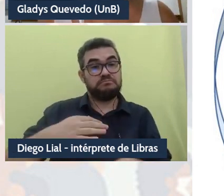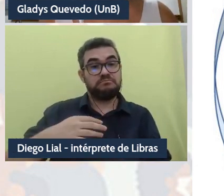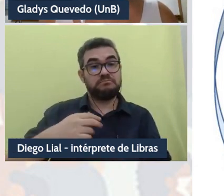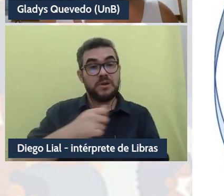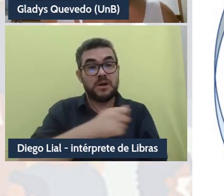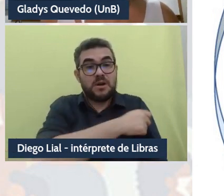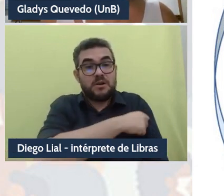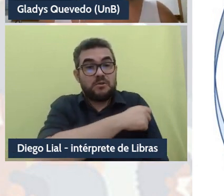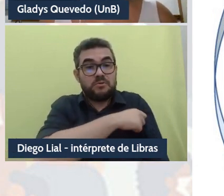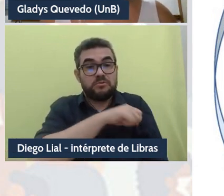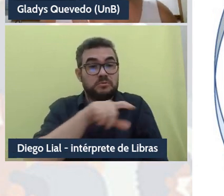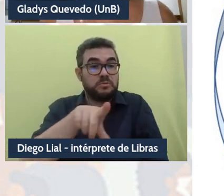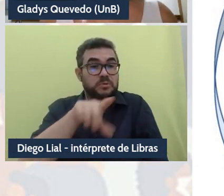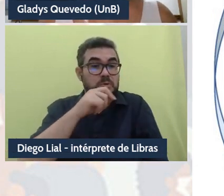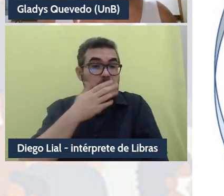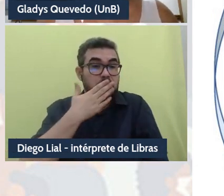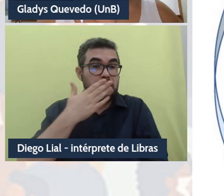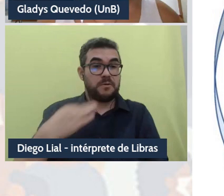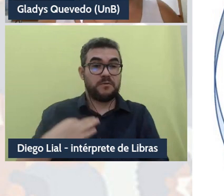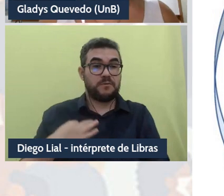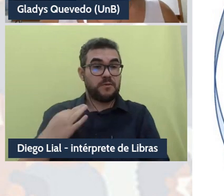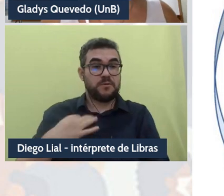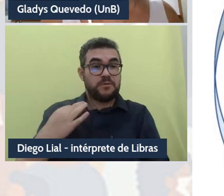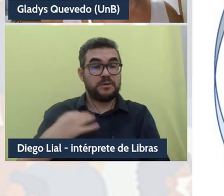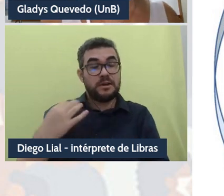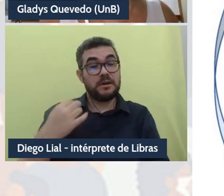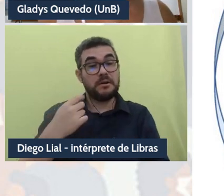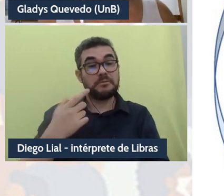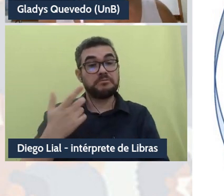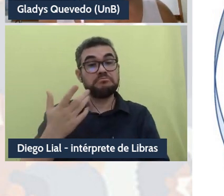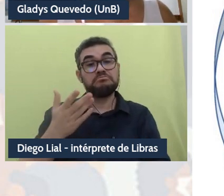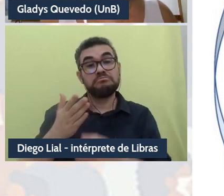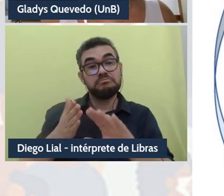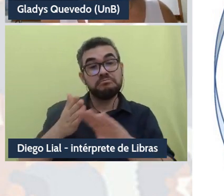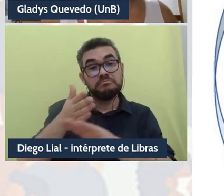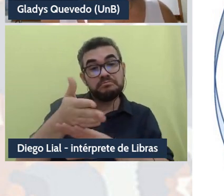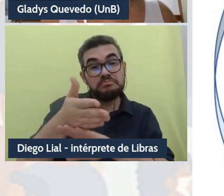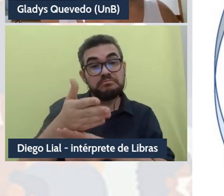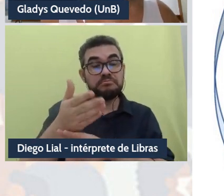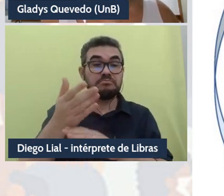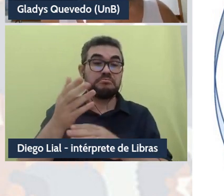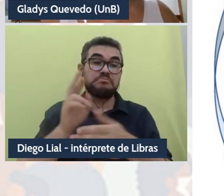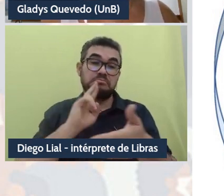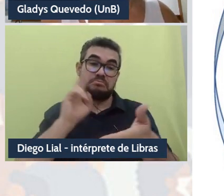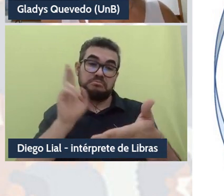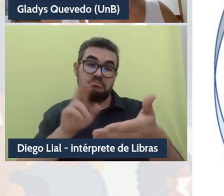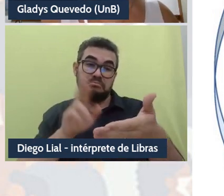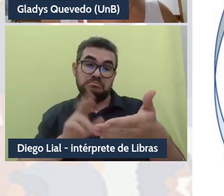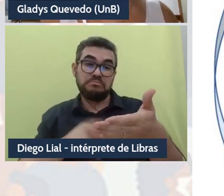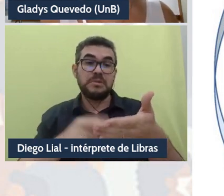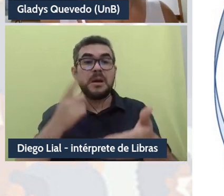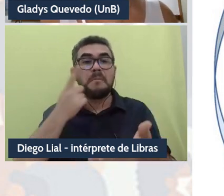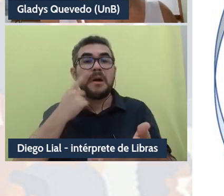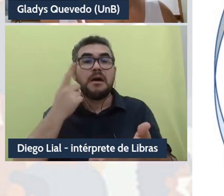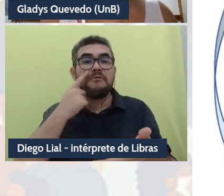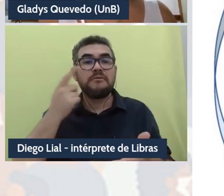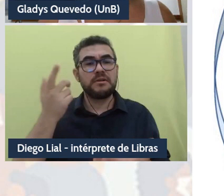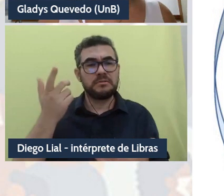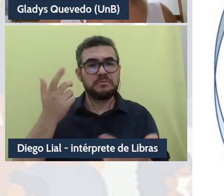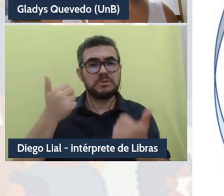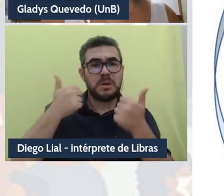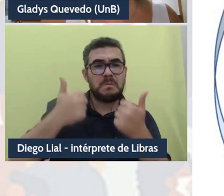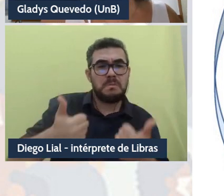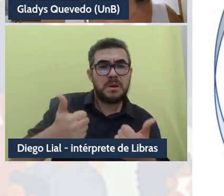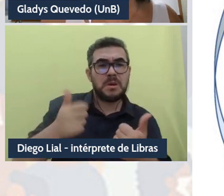médio, com o intuito de verificar a aprendizagem daquele, né, daquela fase de ensino, né, que é o ensino médio.